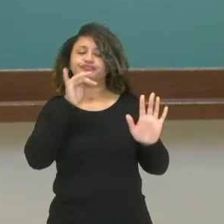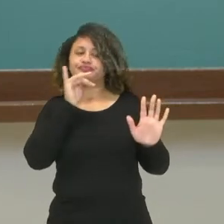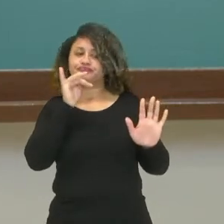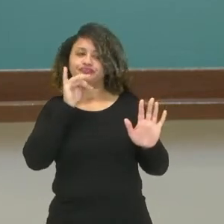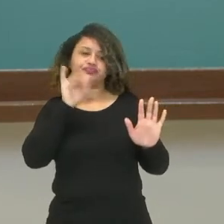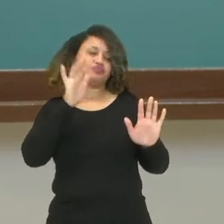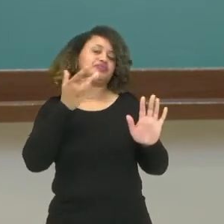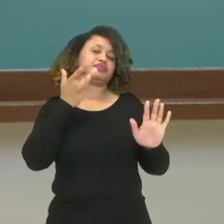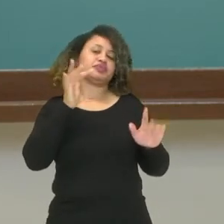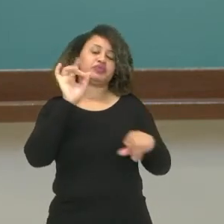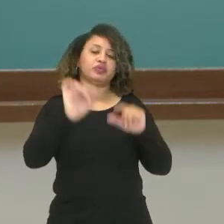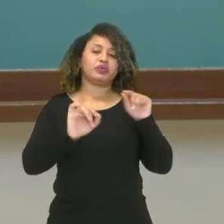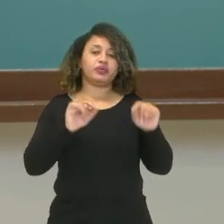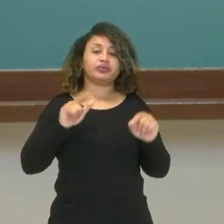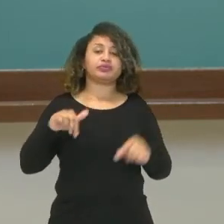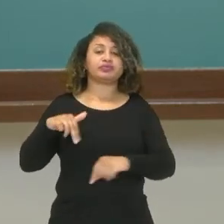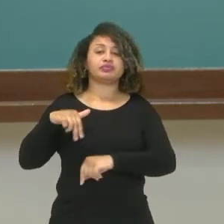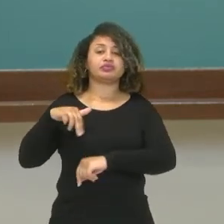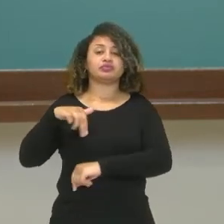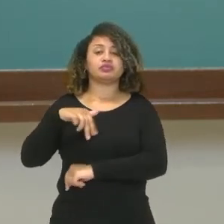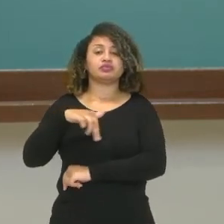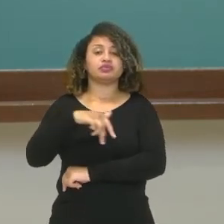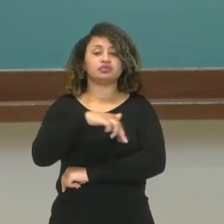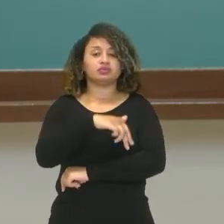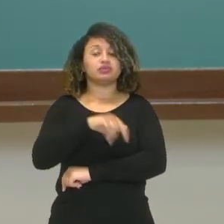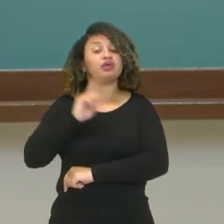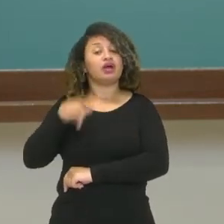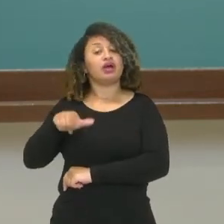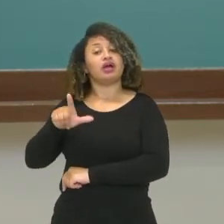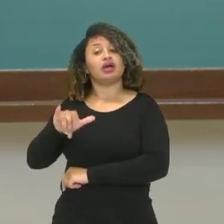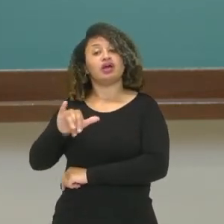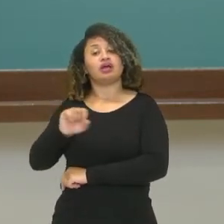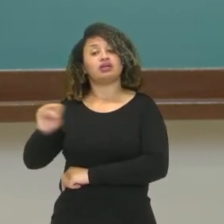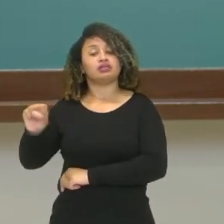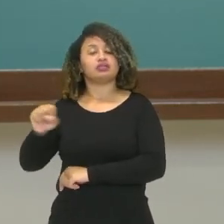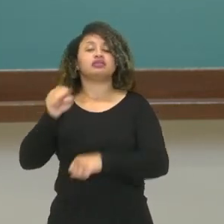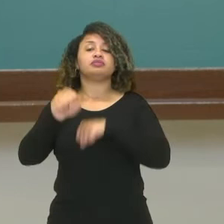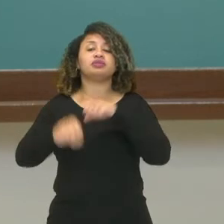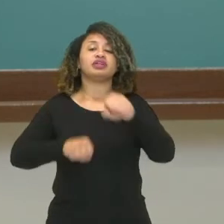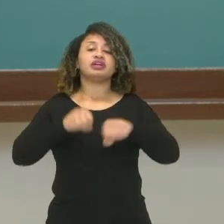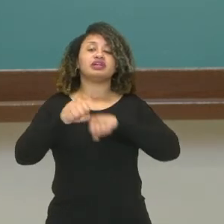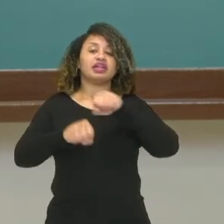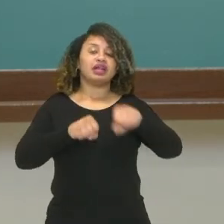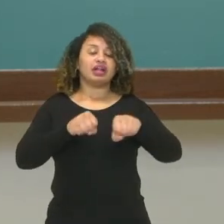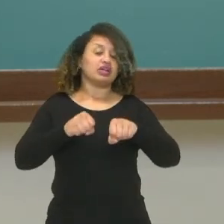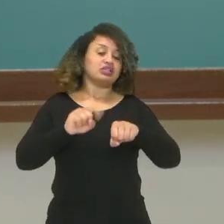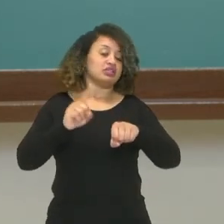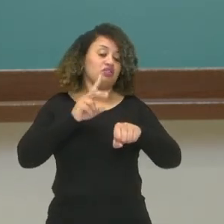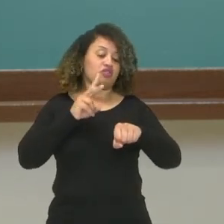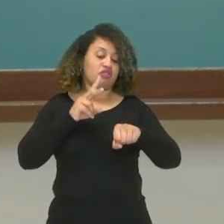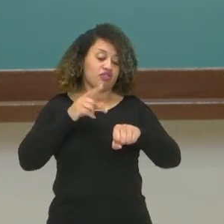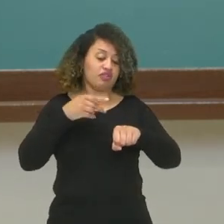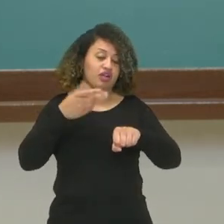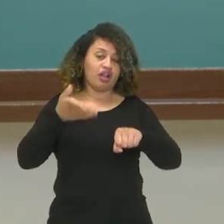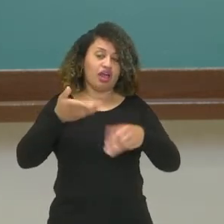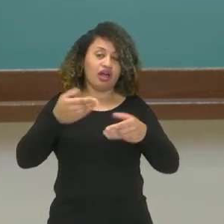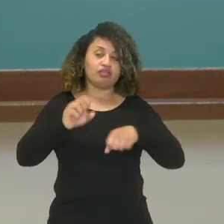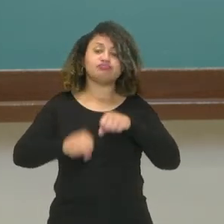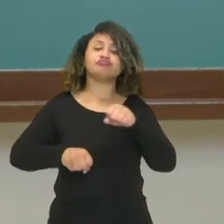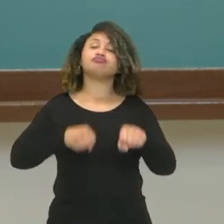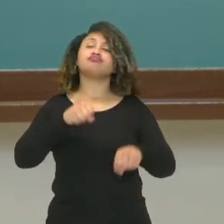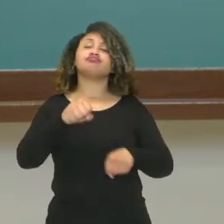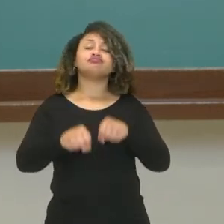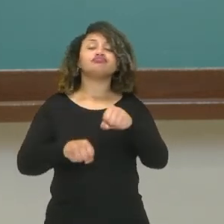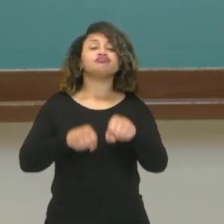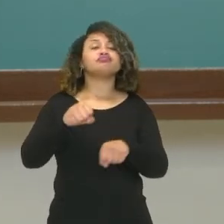mais fácil, né? A caminhada é um LIS. Pedalar, né? Se não for intenso, eu posso pedalar tranquila. Eu